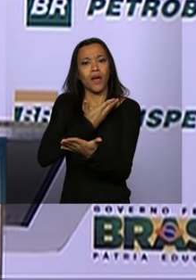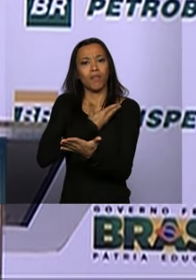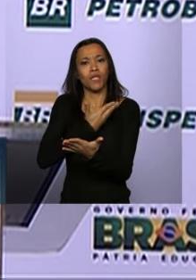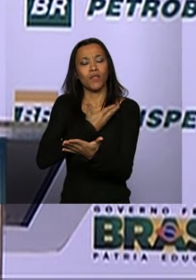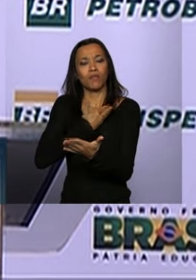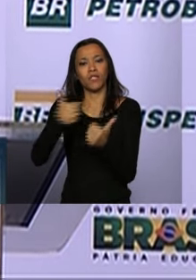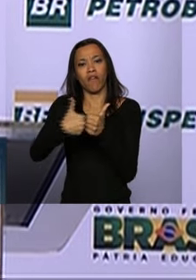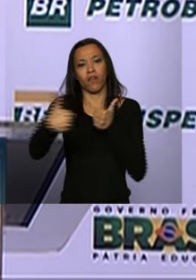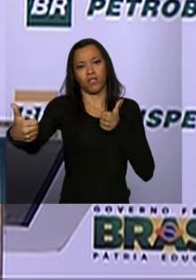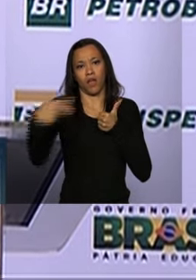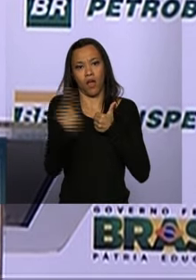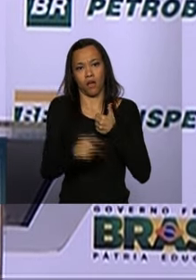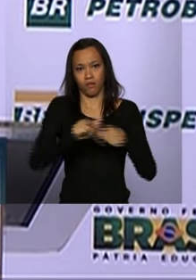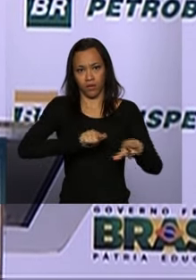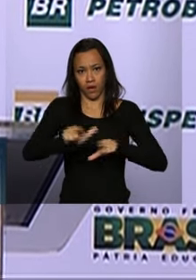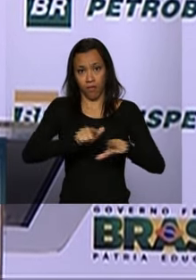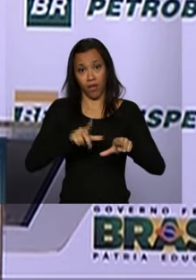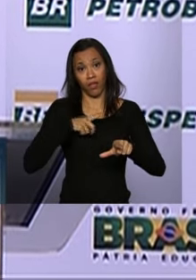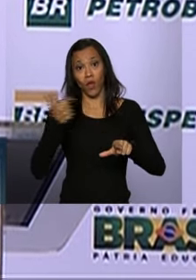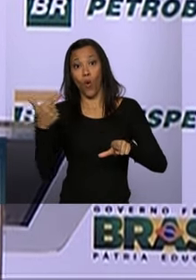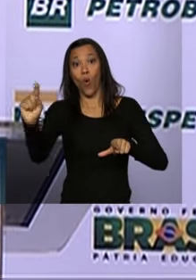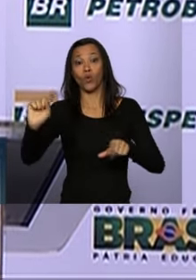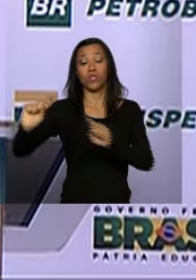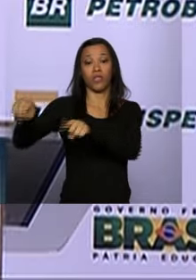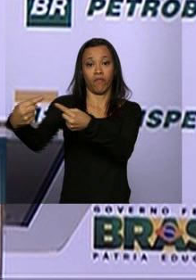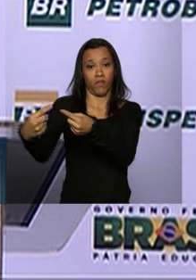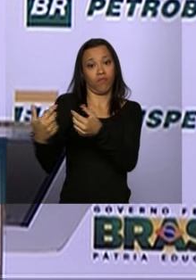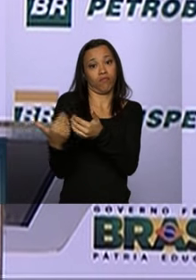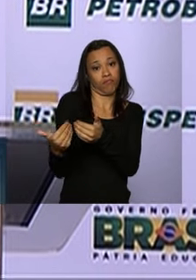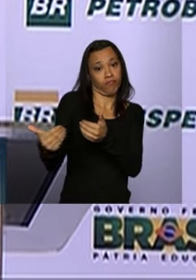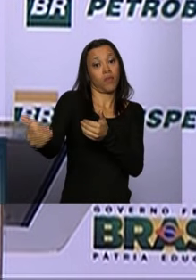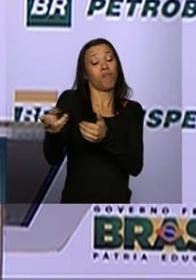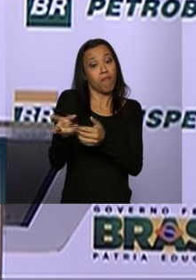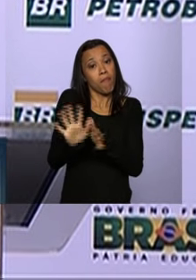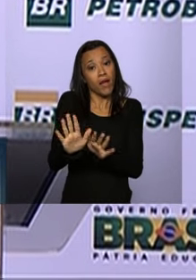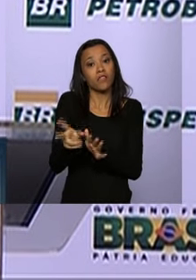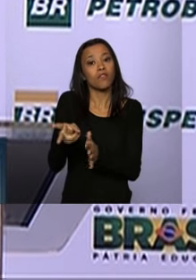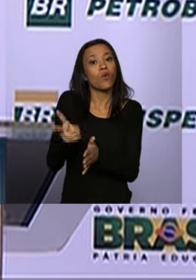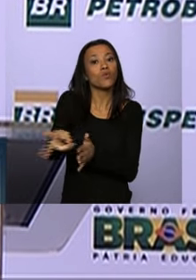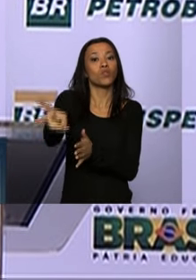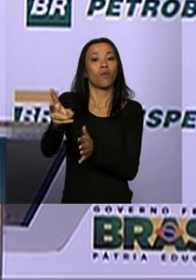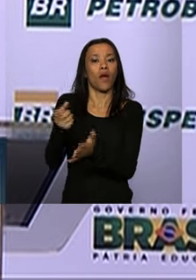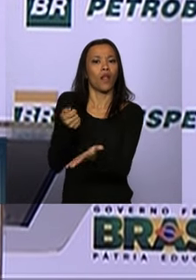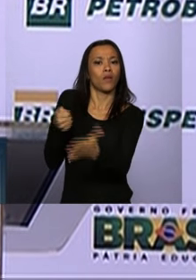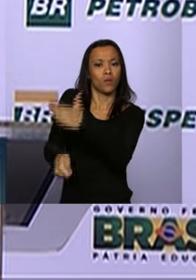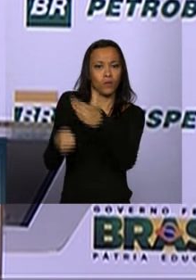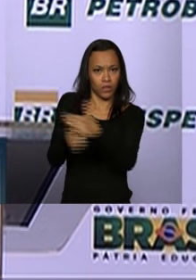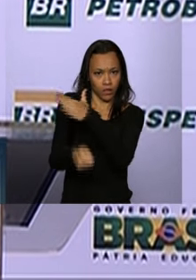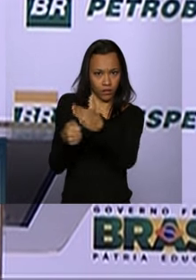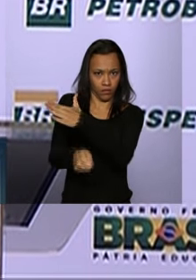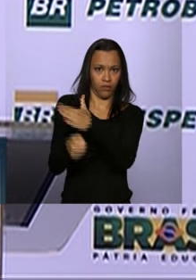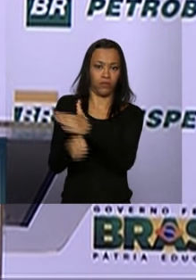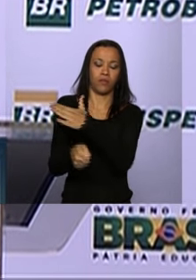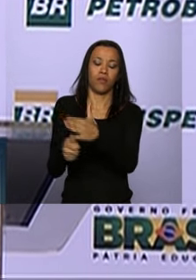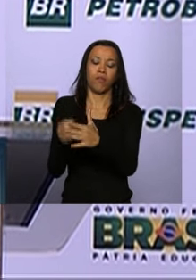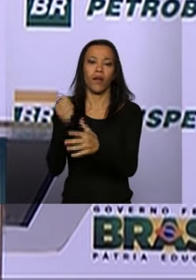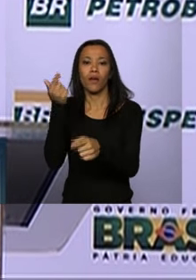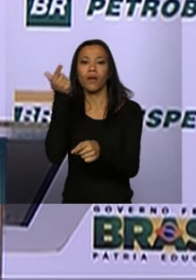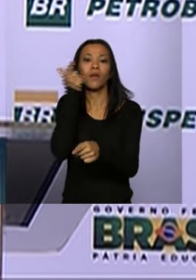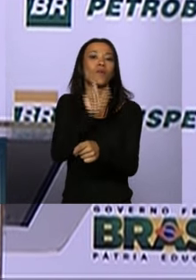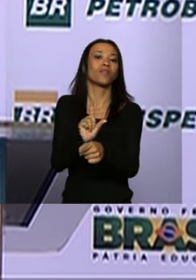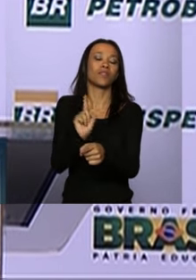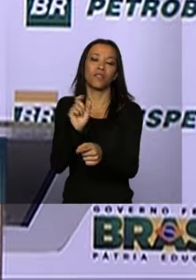outros desafios, a família do EAS continuará lutando com todas as forças para superar e